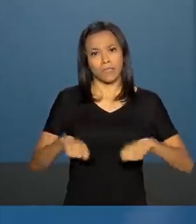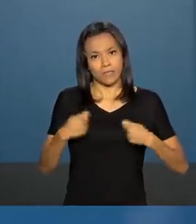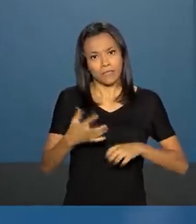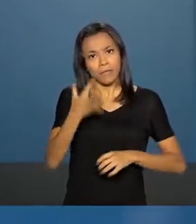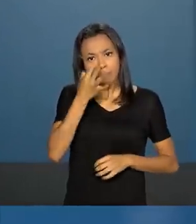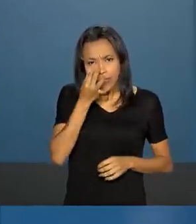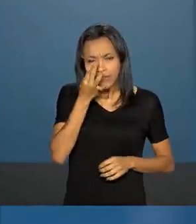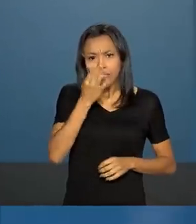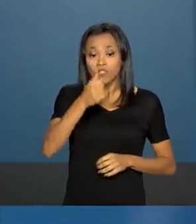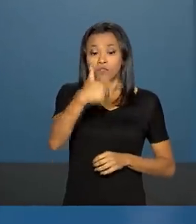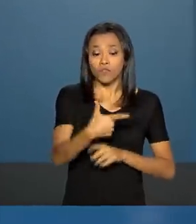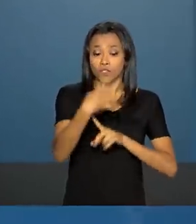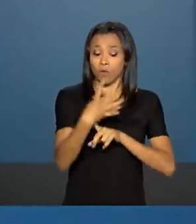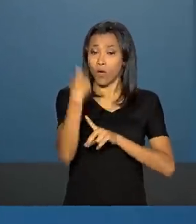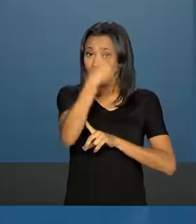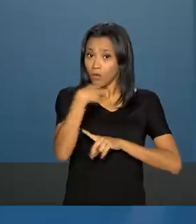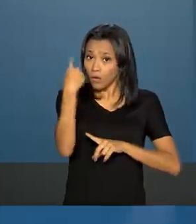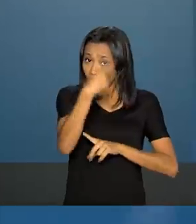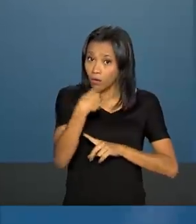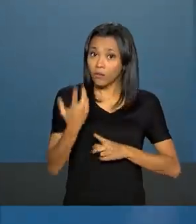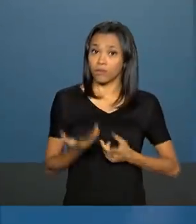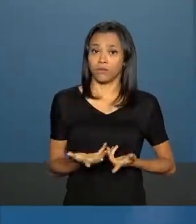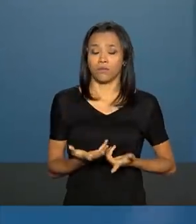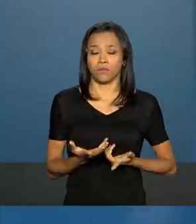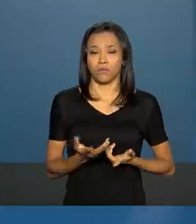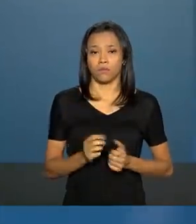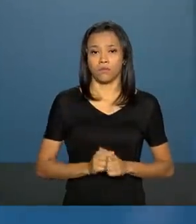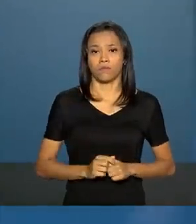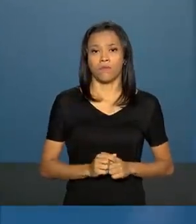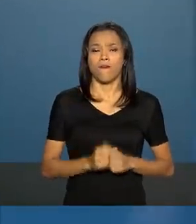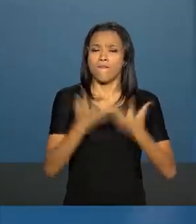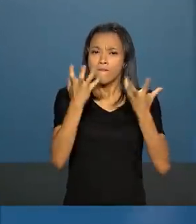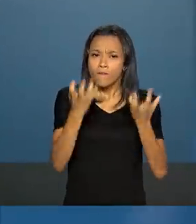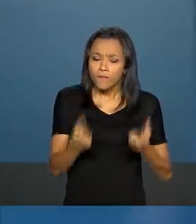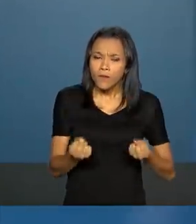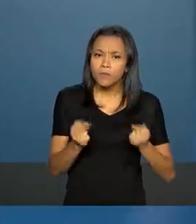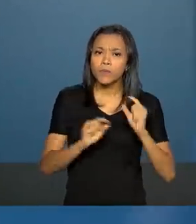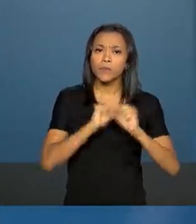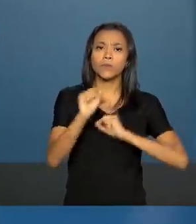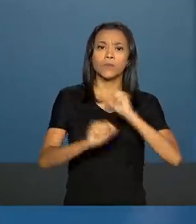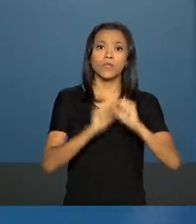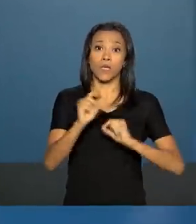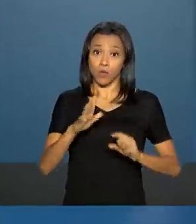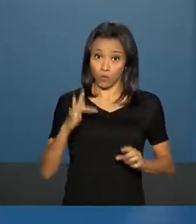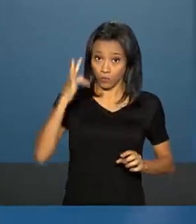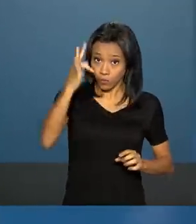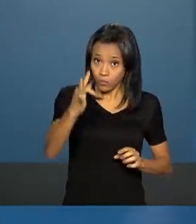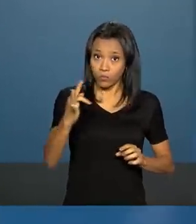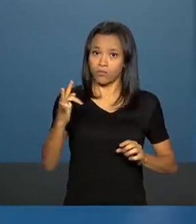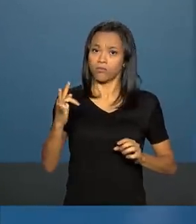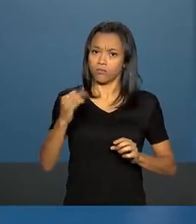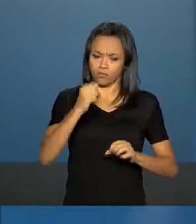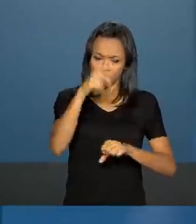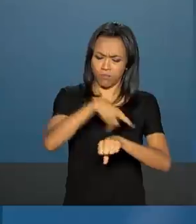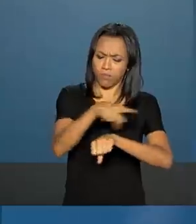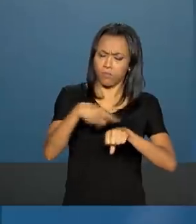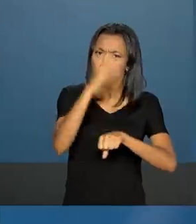presente 24 horas por dia. Vamos resgatar o futuro do Brasil.